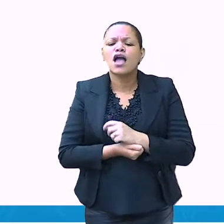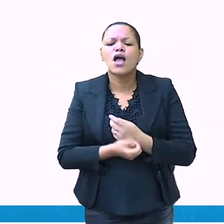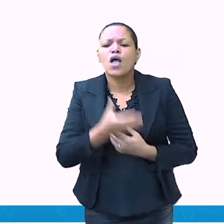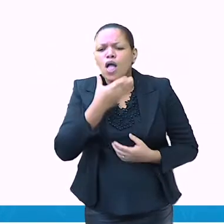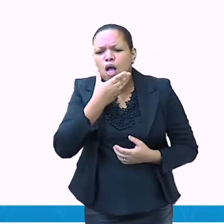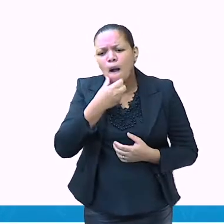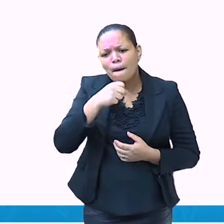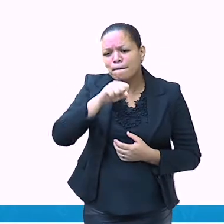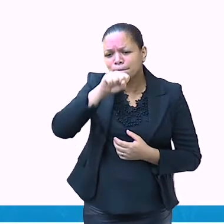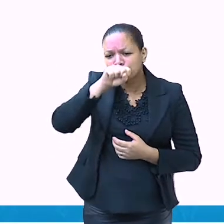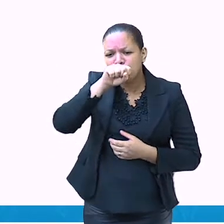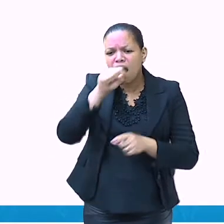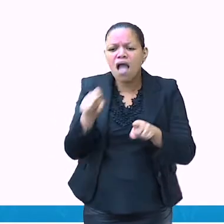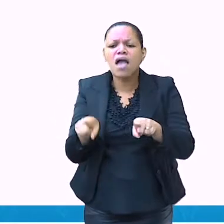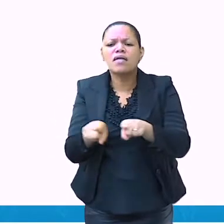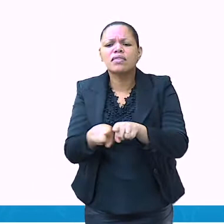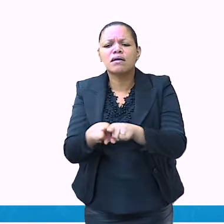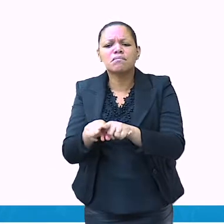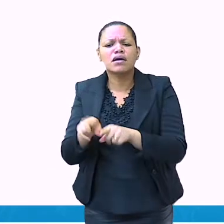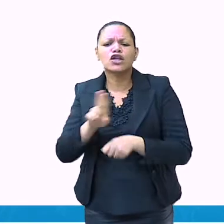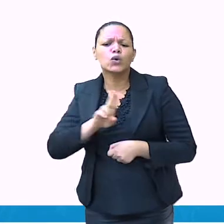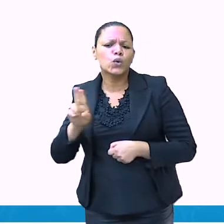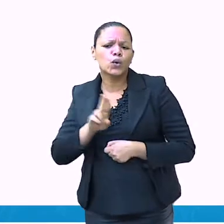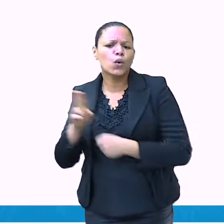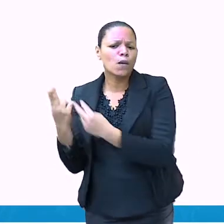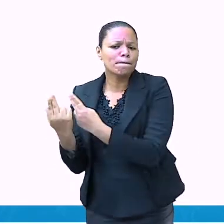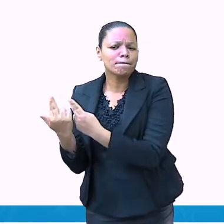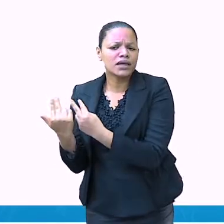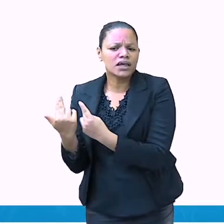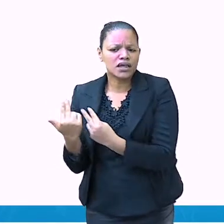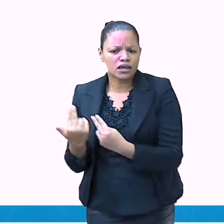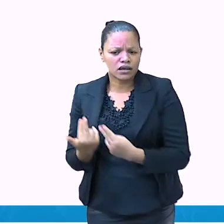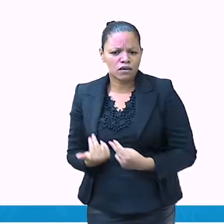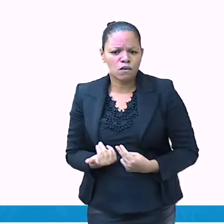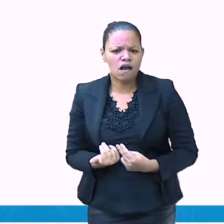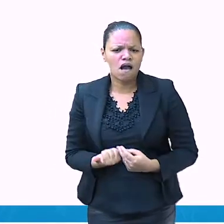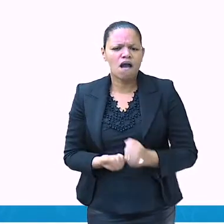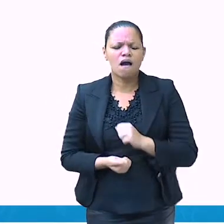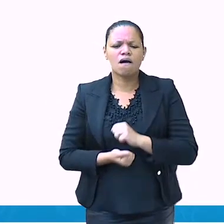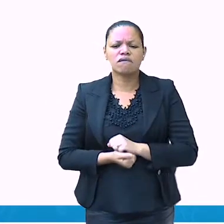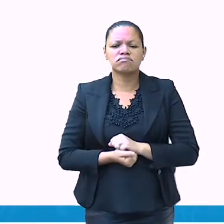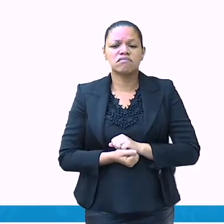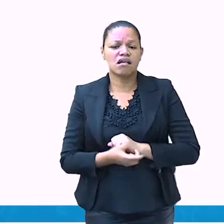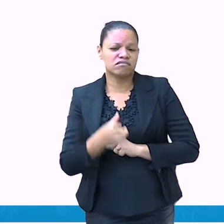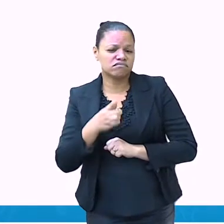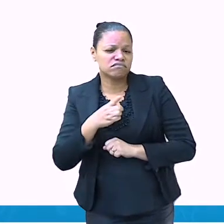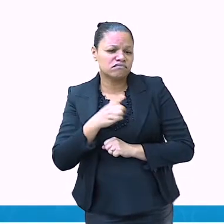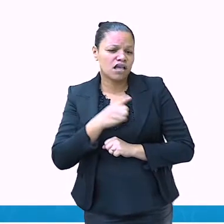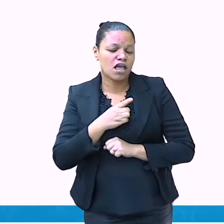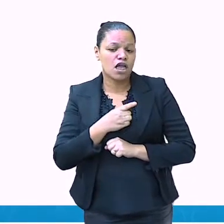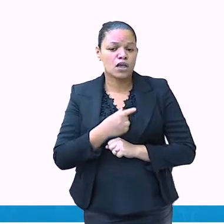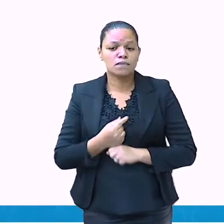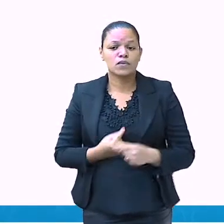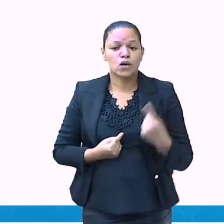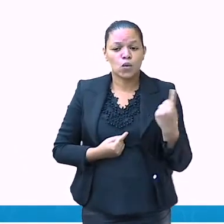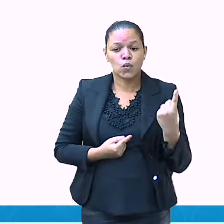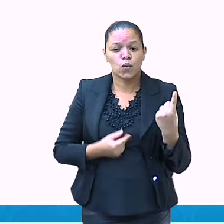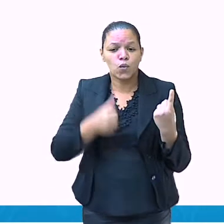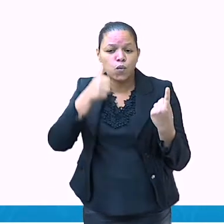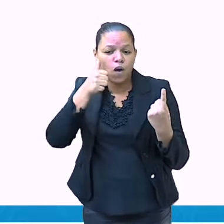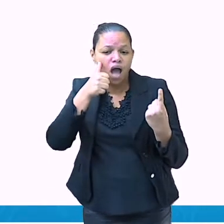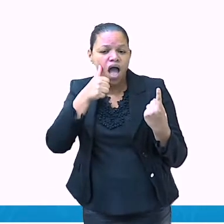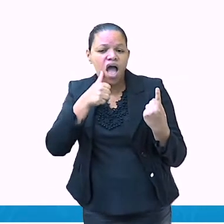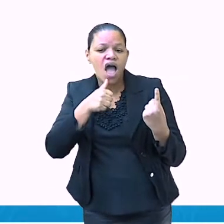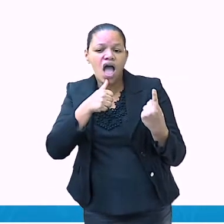and one brother, e um irmão que chama Alfred Daniel. Então, o irmão chama